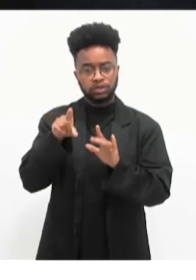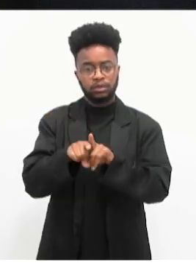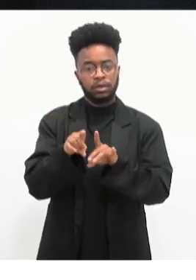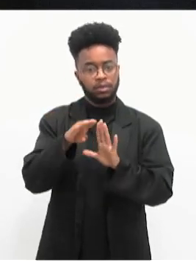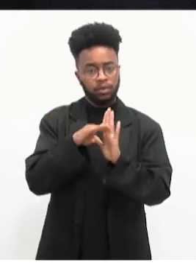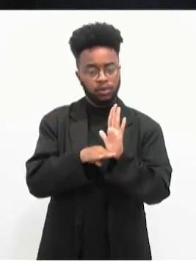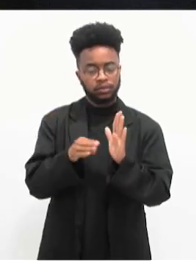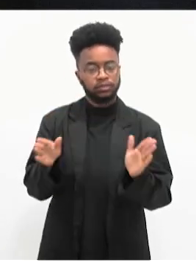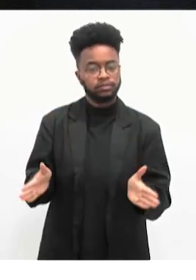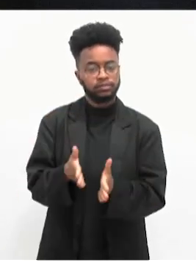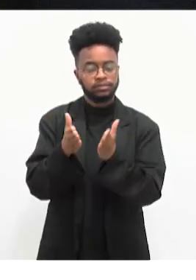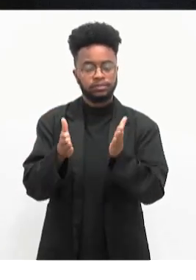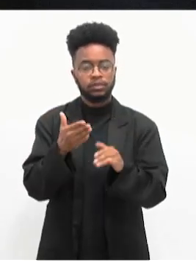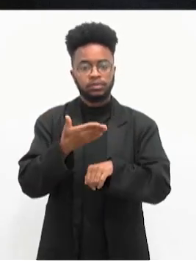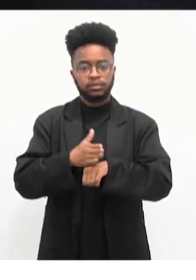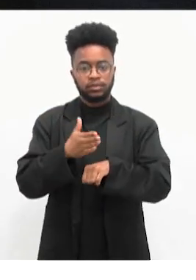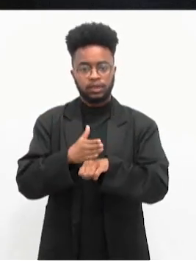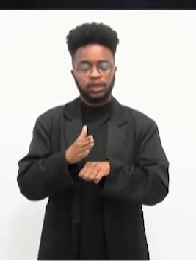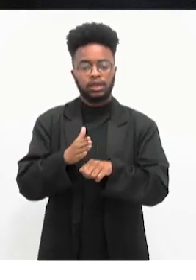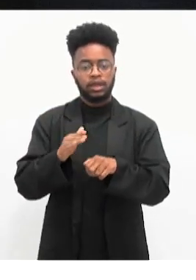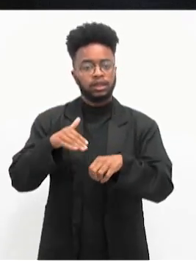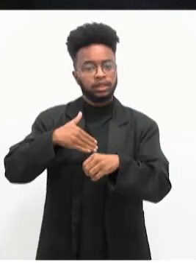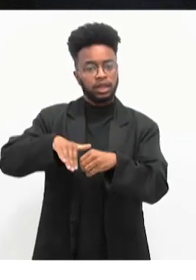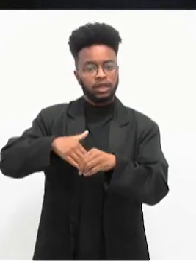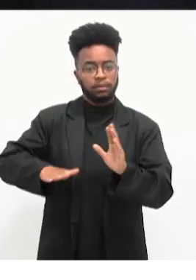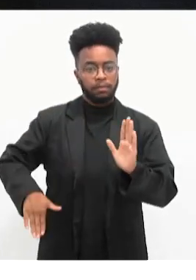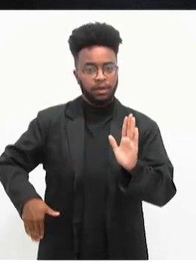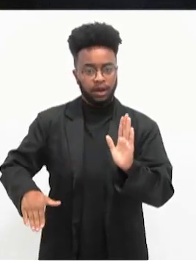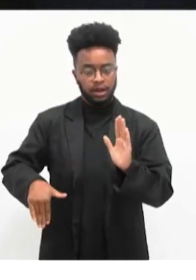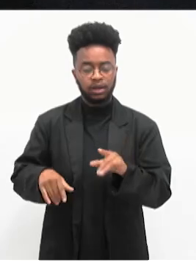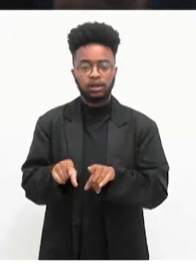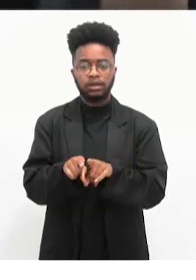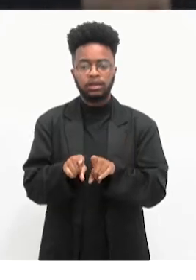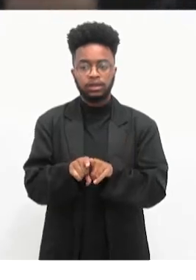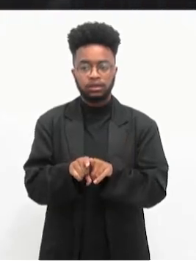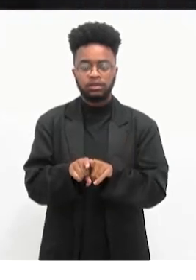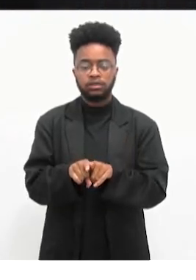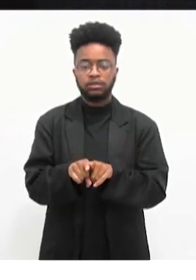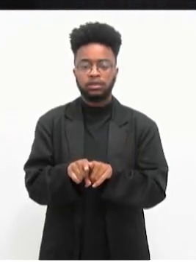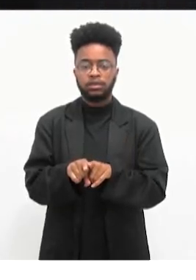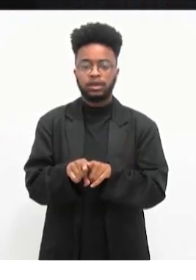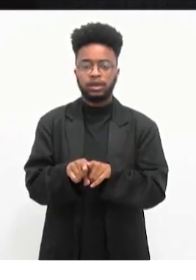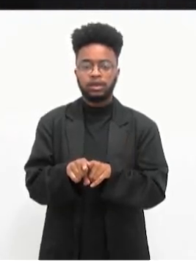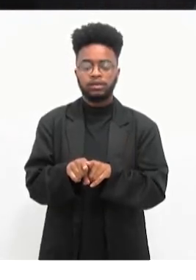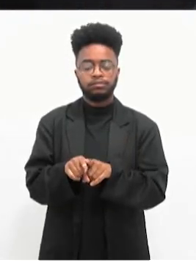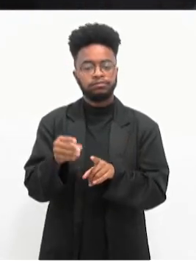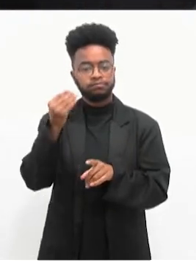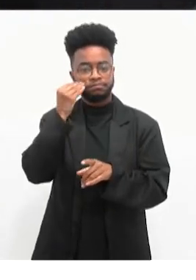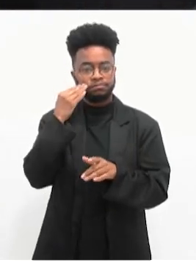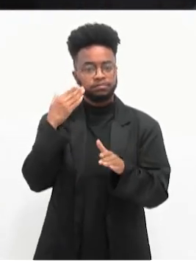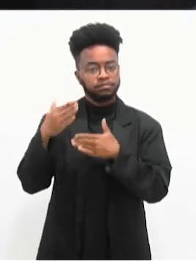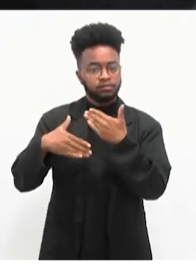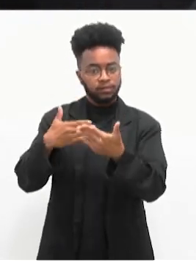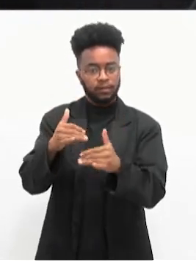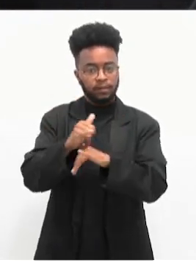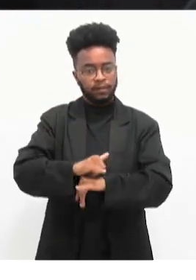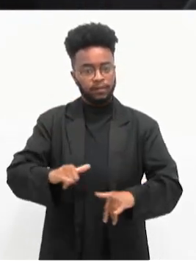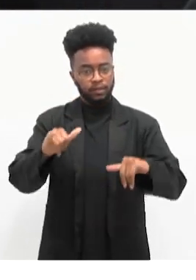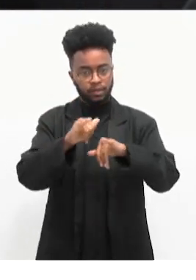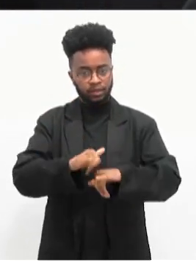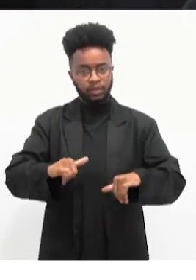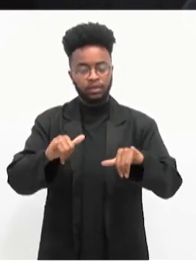e incentivar a prática do tênis de praia, beach tênis, visando seu desenvolvimento e popularização